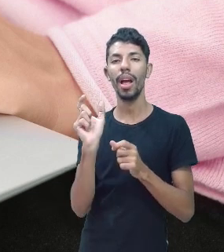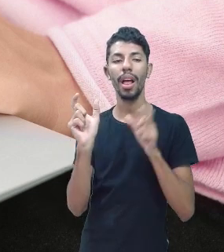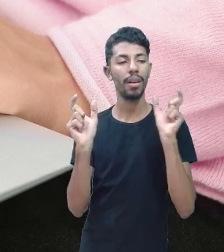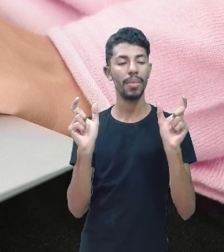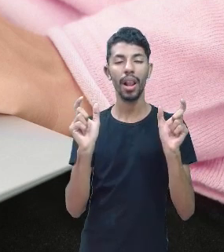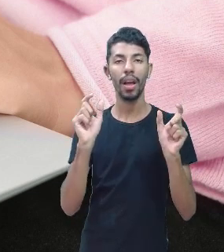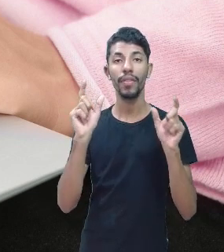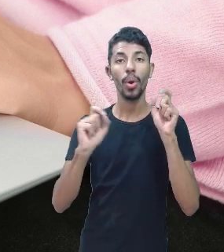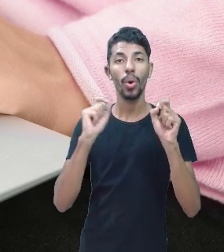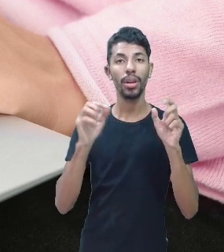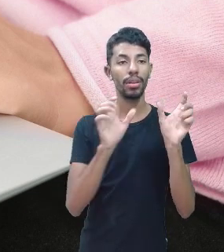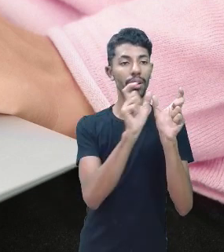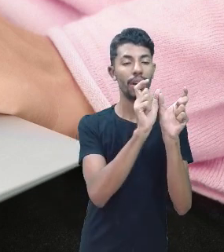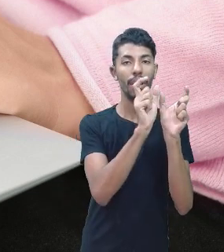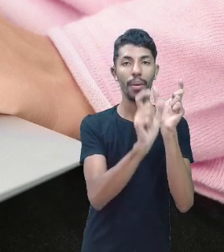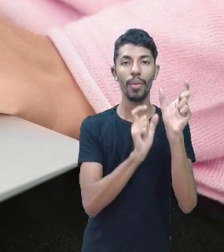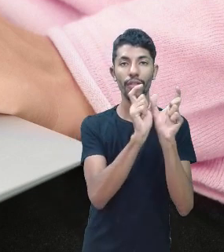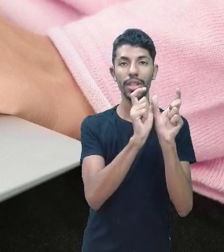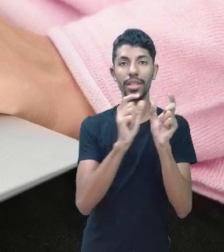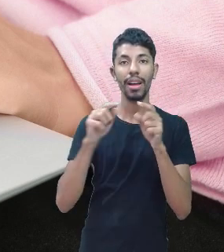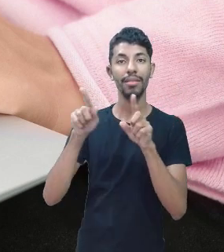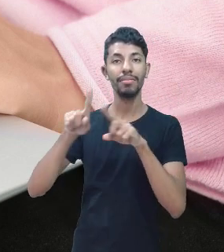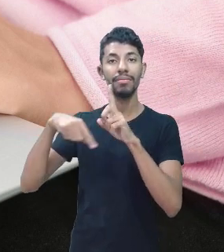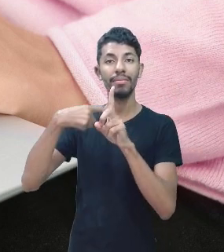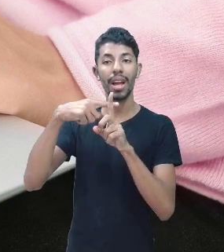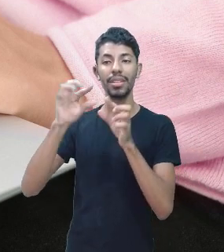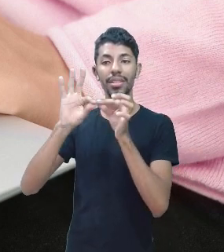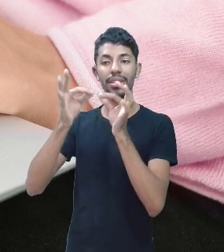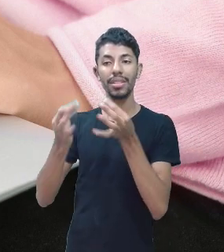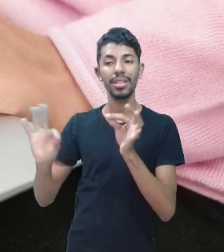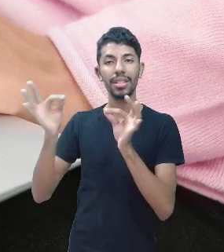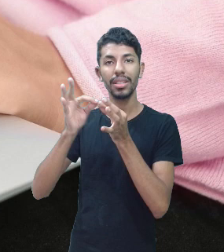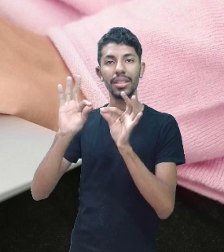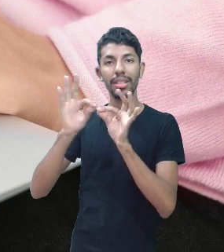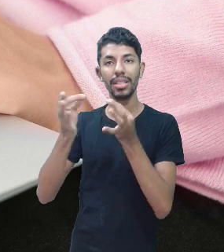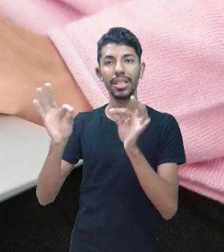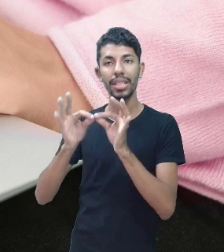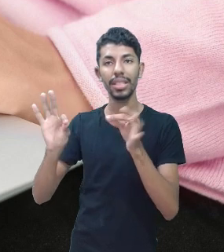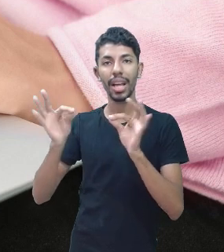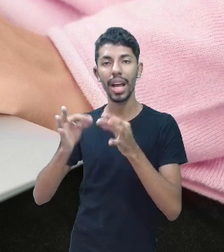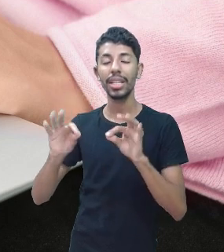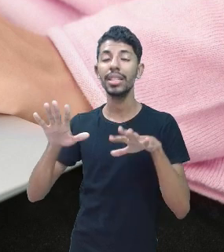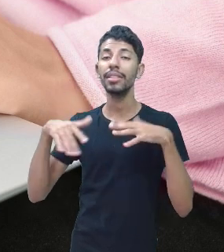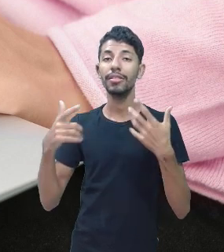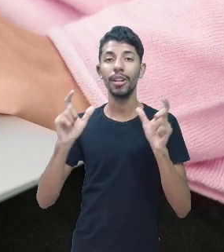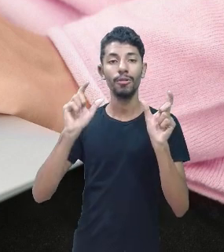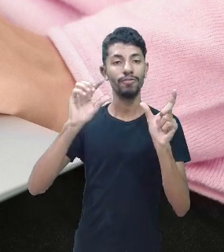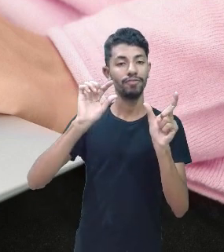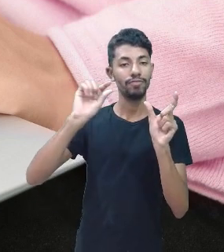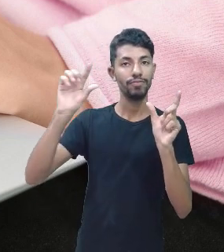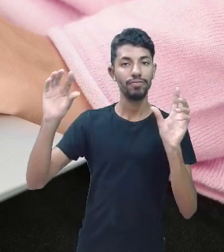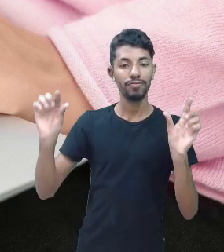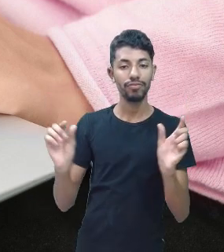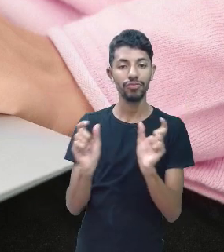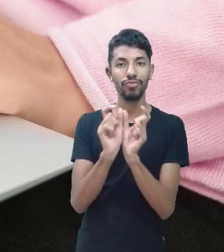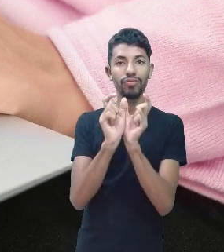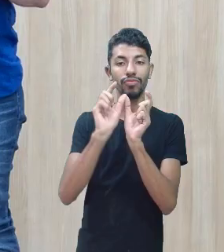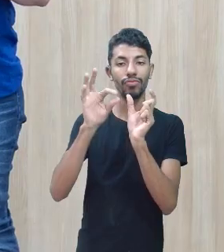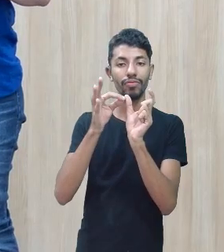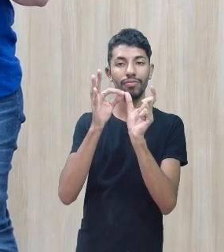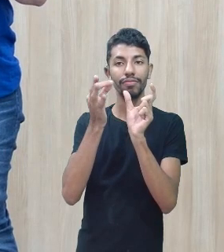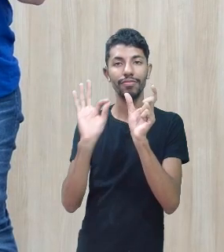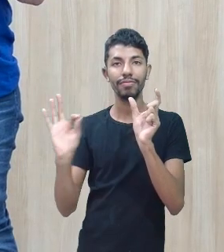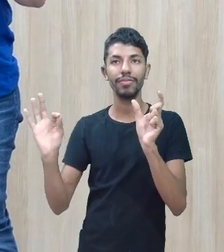sintaxe. Então, a morfossintaxe é a apreciação. Que palavra legal essa, não é? Apreciar. Como